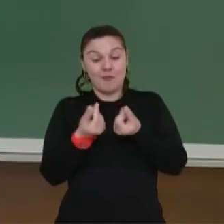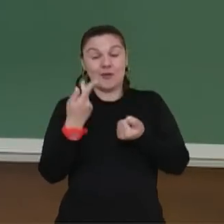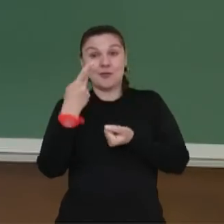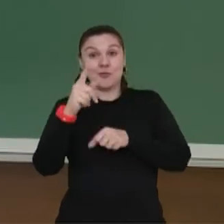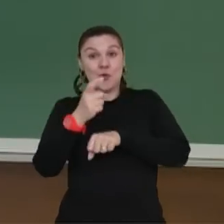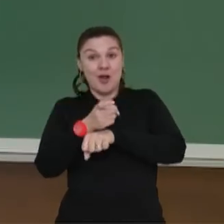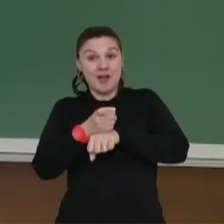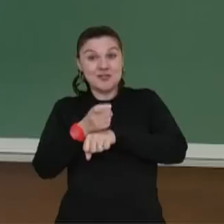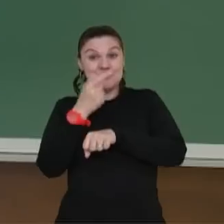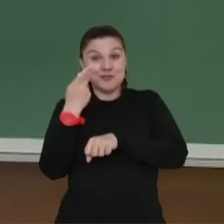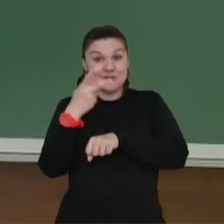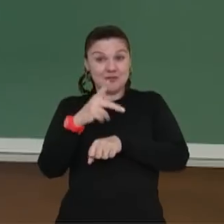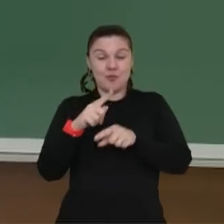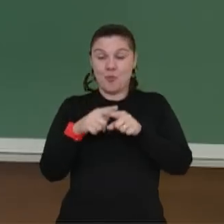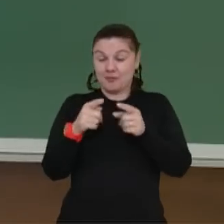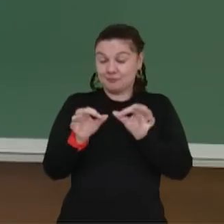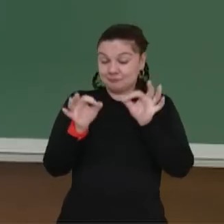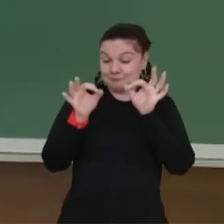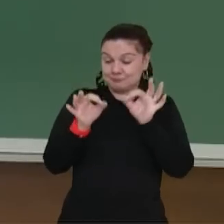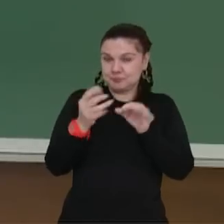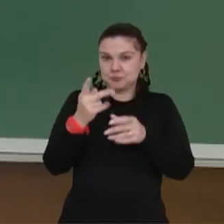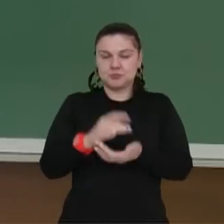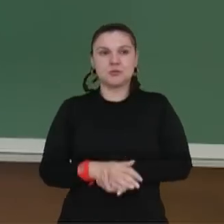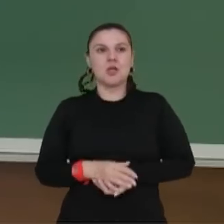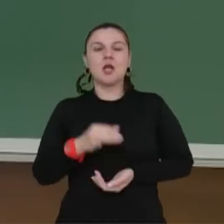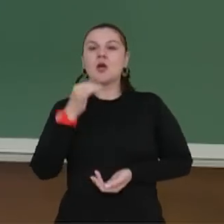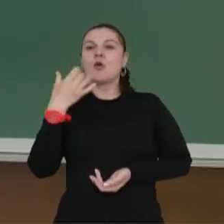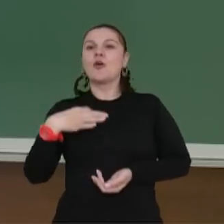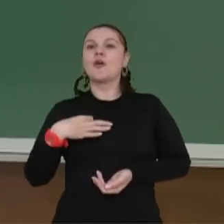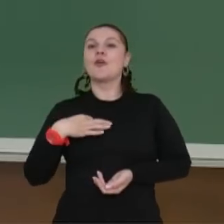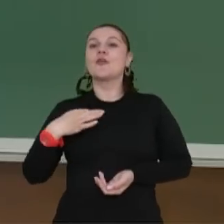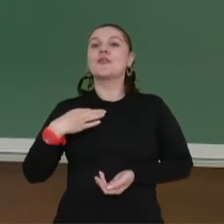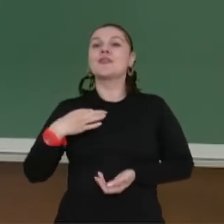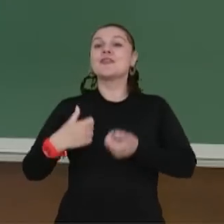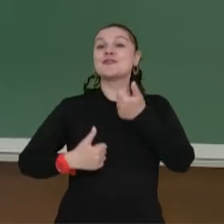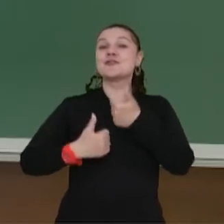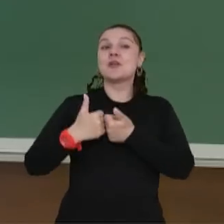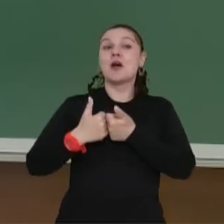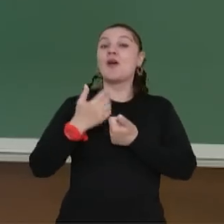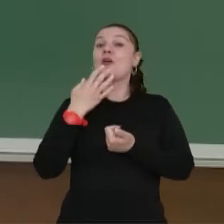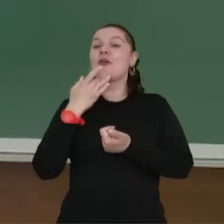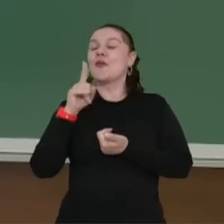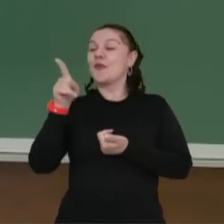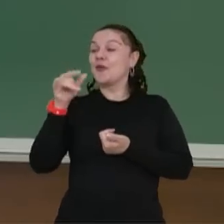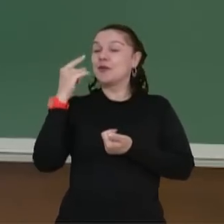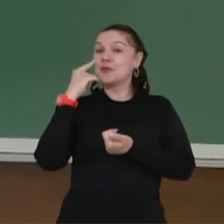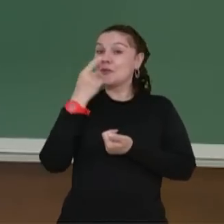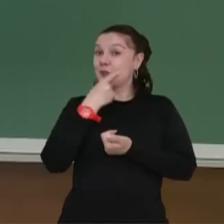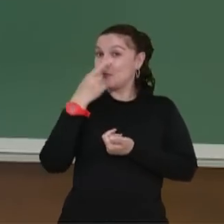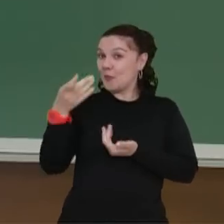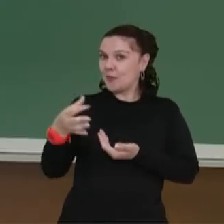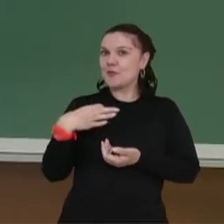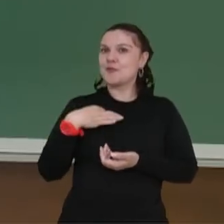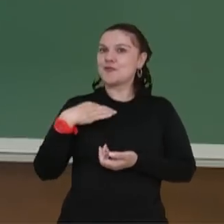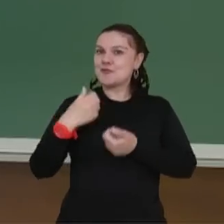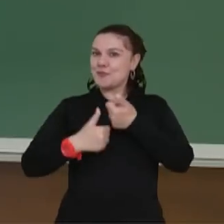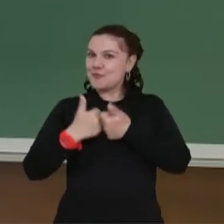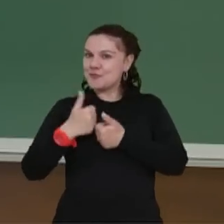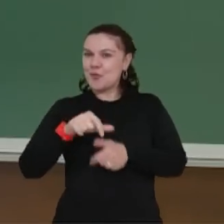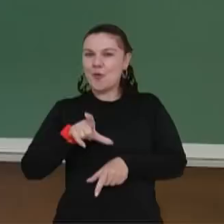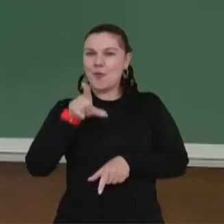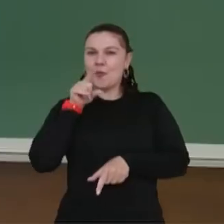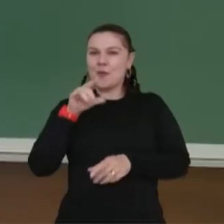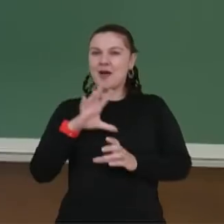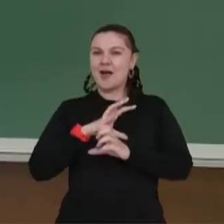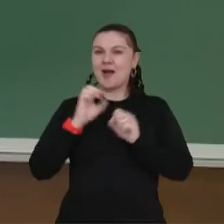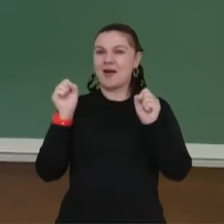uma característica numérica, certo? O exemplo que eu coloquei aqui, adivinha qual foi? Cor dos olhos. Ou então, seu time preferido, qual que é o seu time